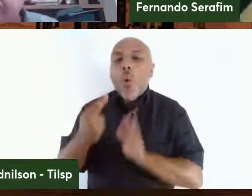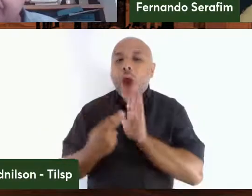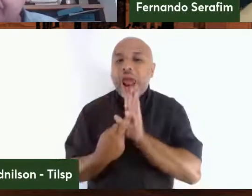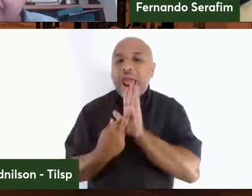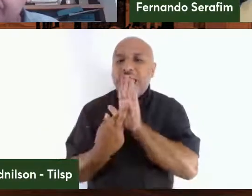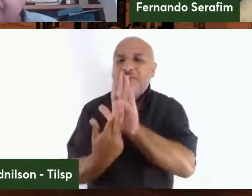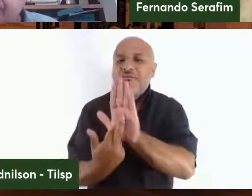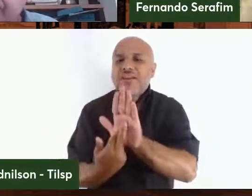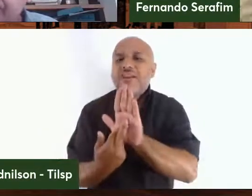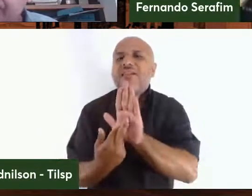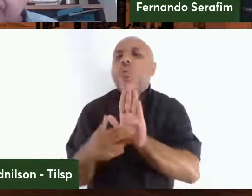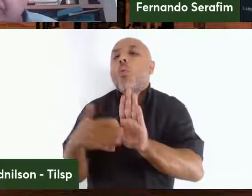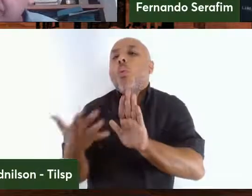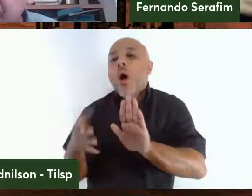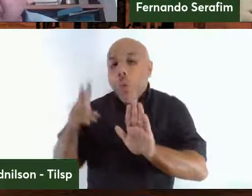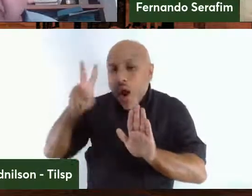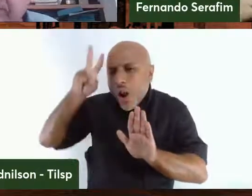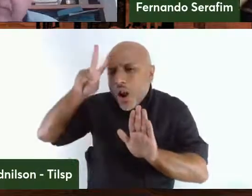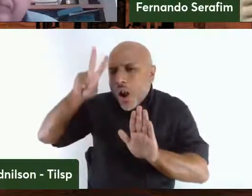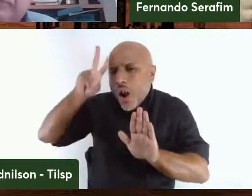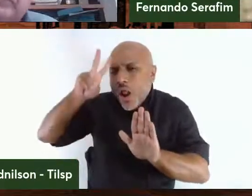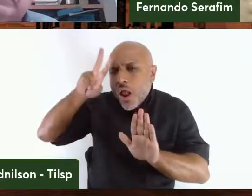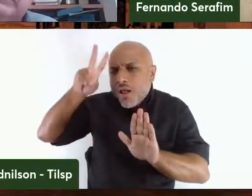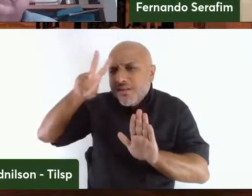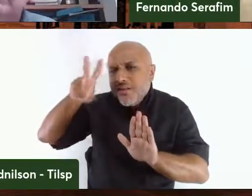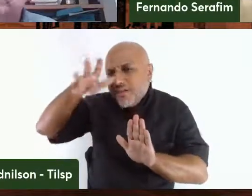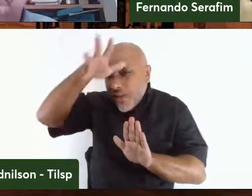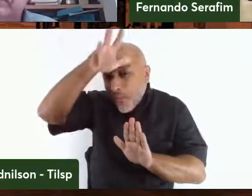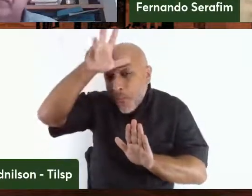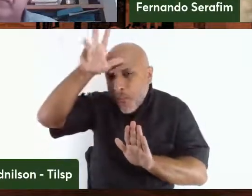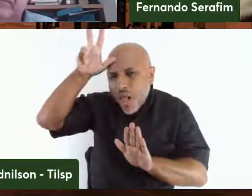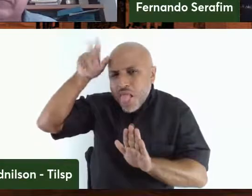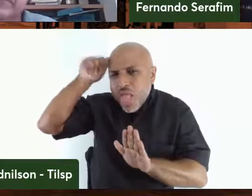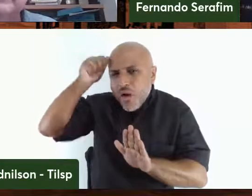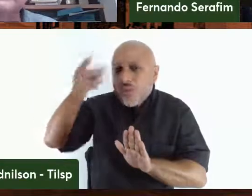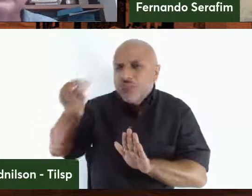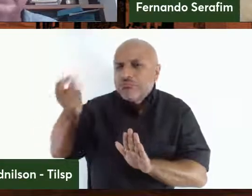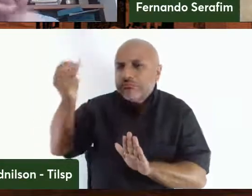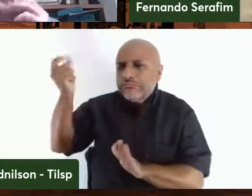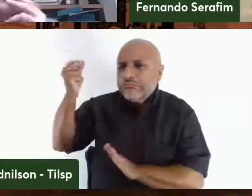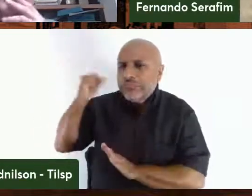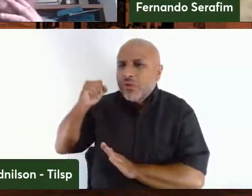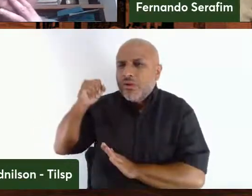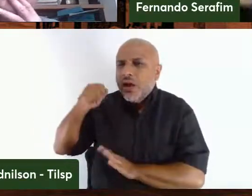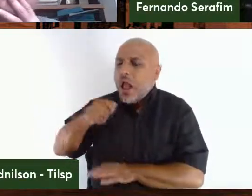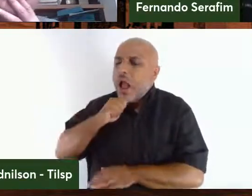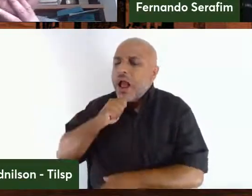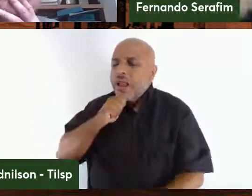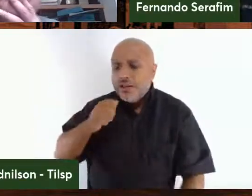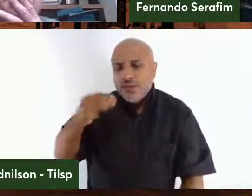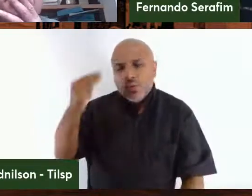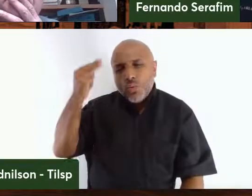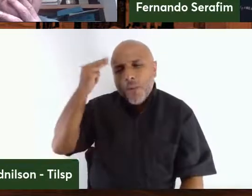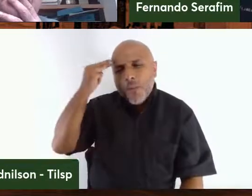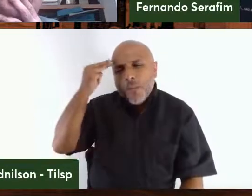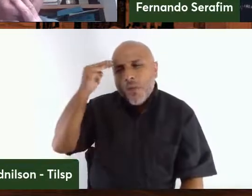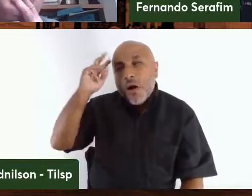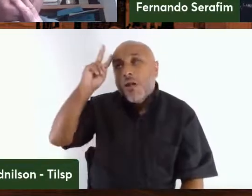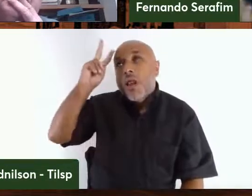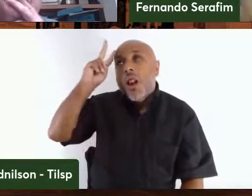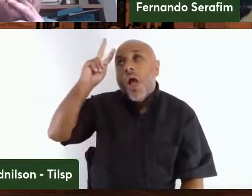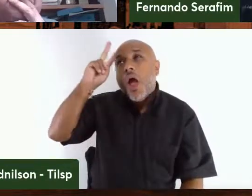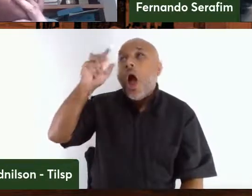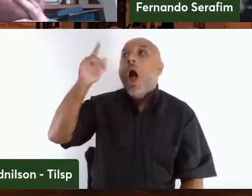é a lembrança dessa Manaus antiga que fica ainda em sua memória e que você, de alguma